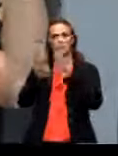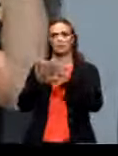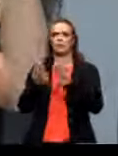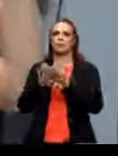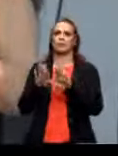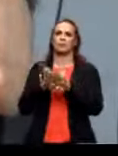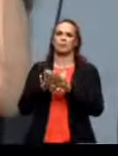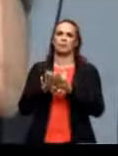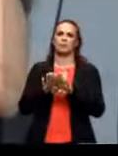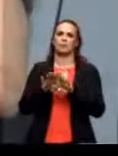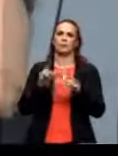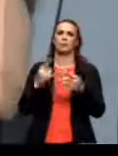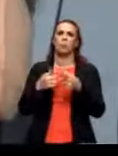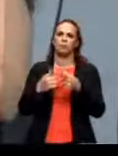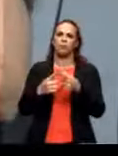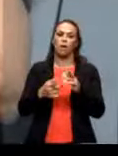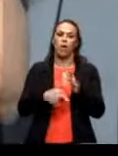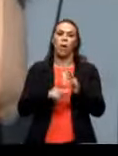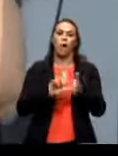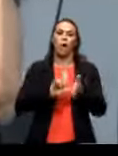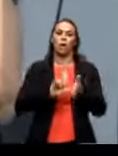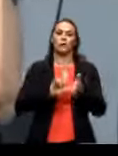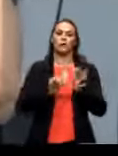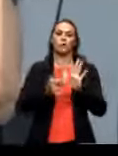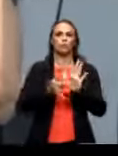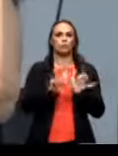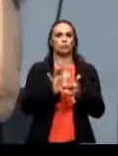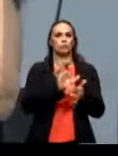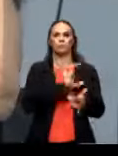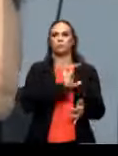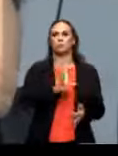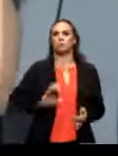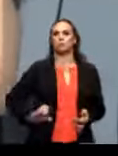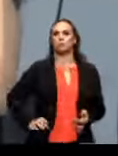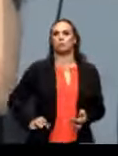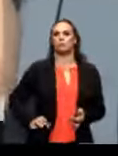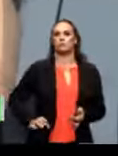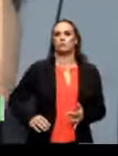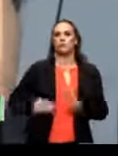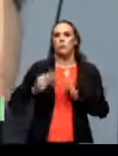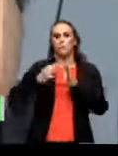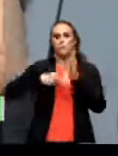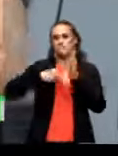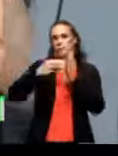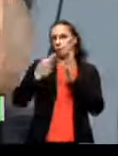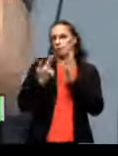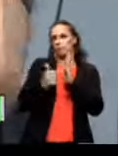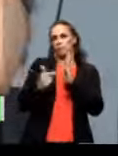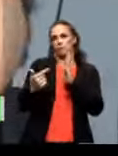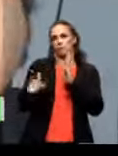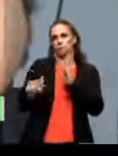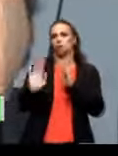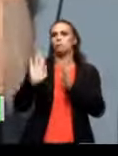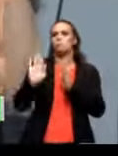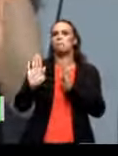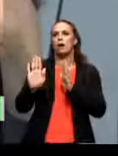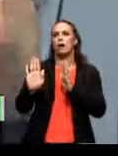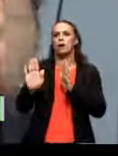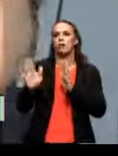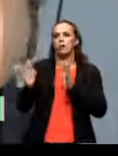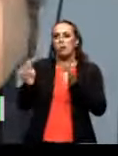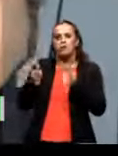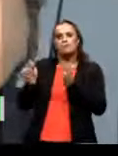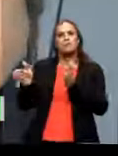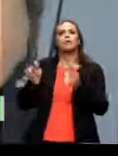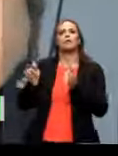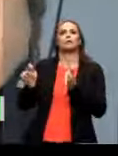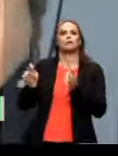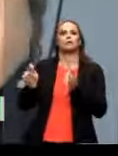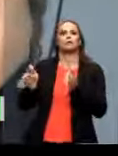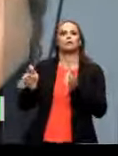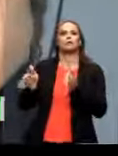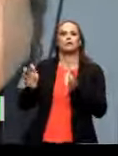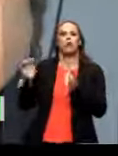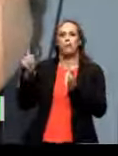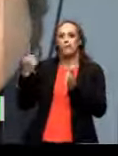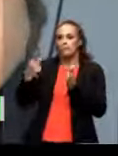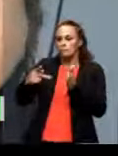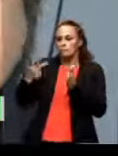até antes de Cristo, sem seguir o método científico, mas a gente respeita aquele momento, daquela